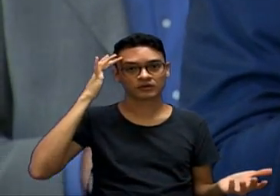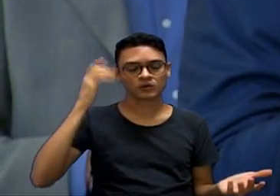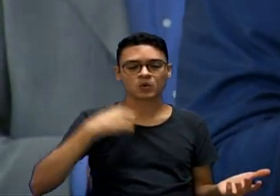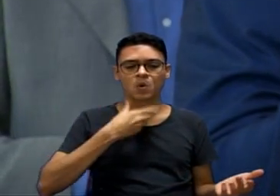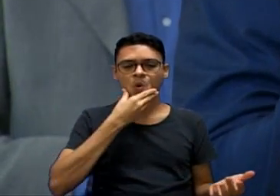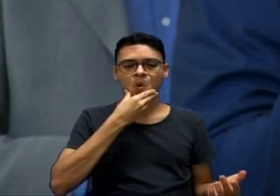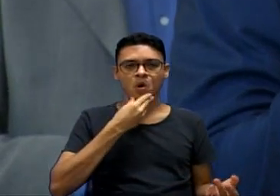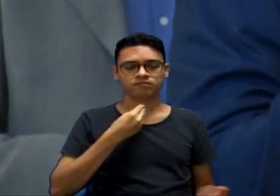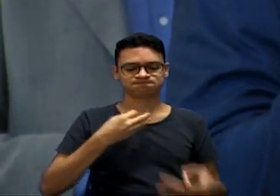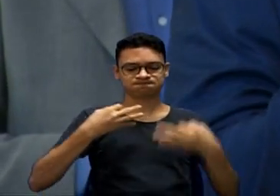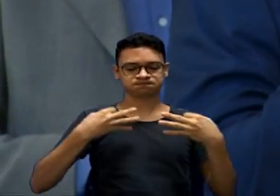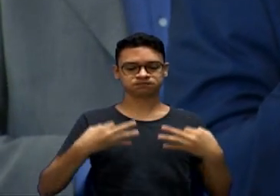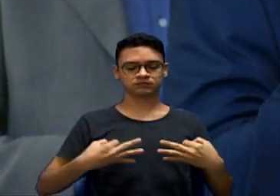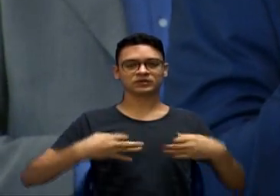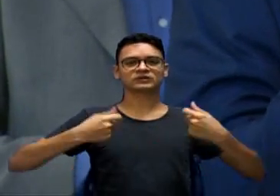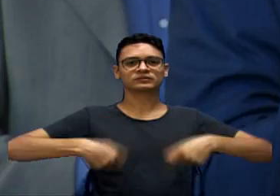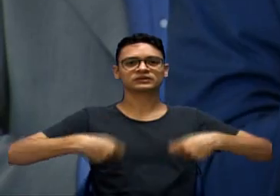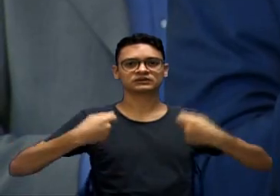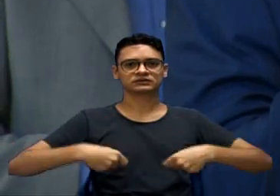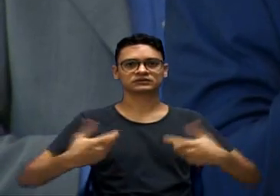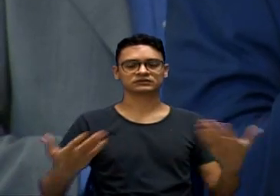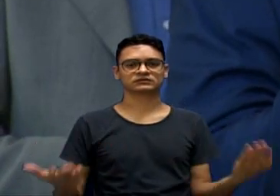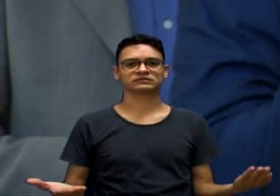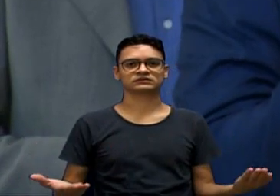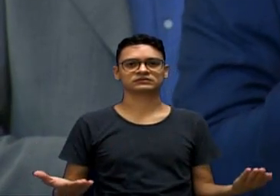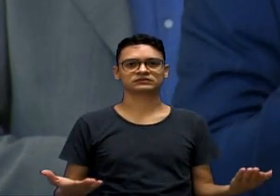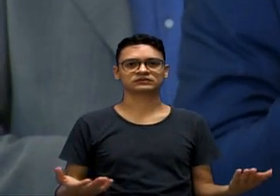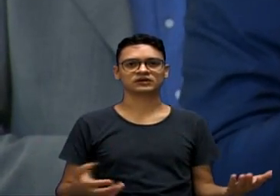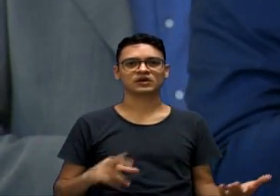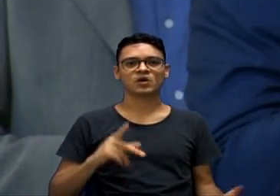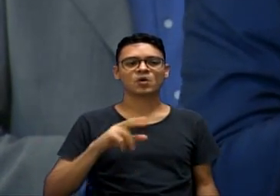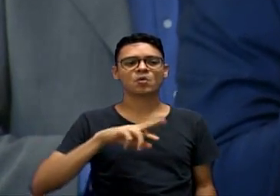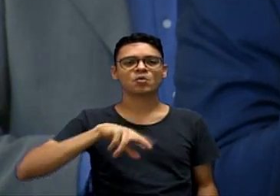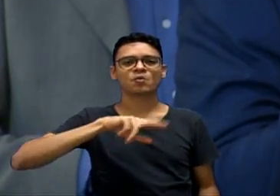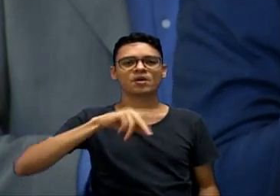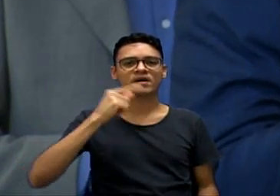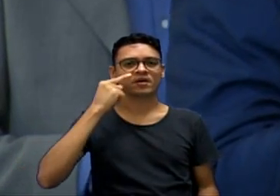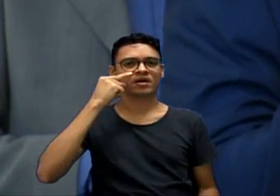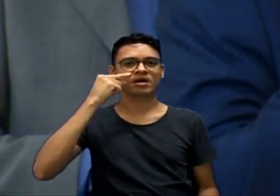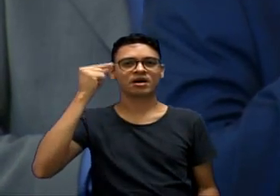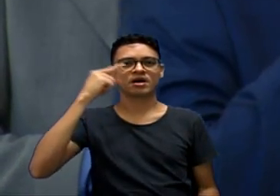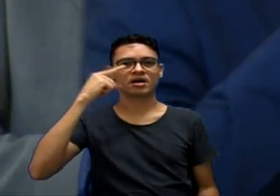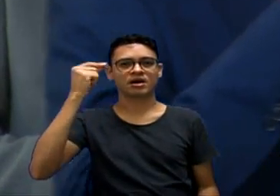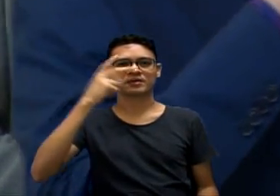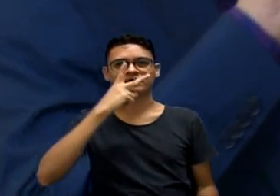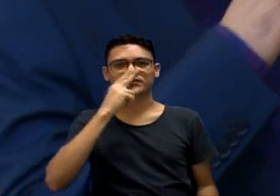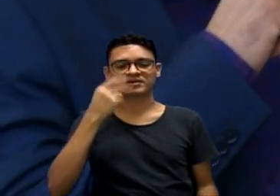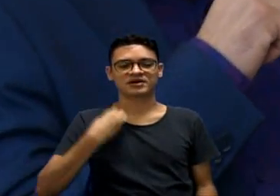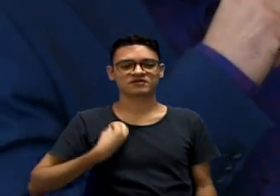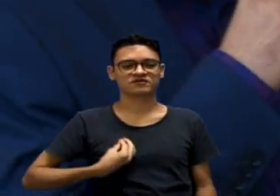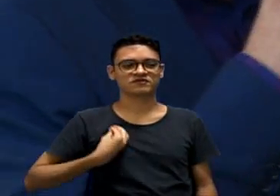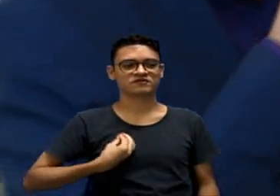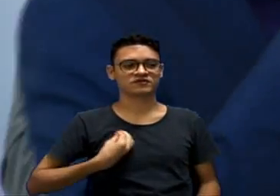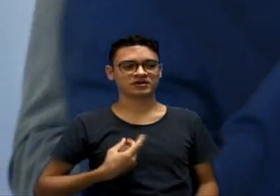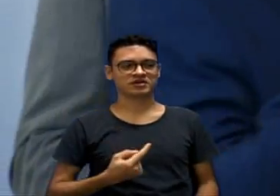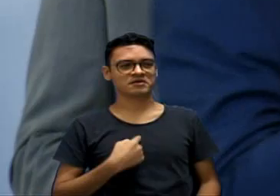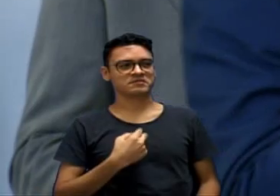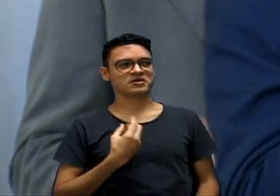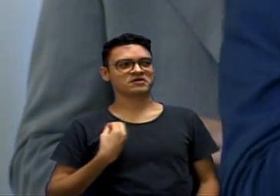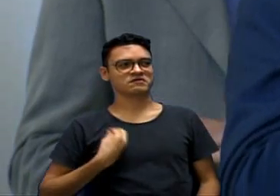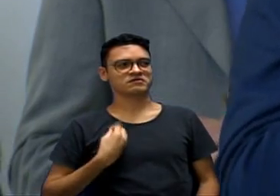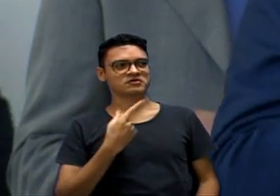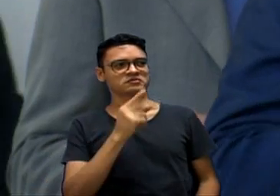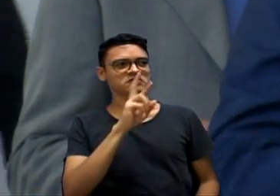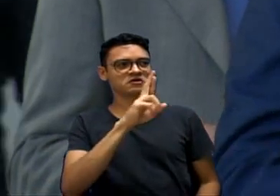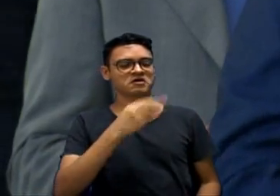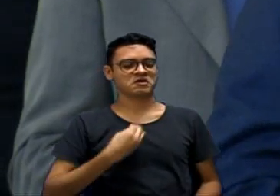ser homem. Então, eu queria fazer, ou senão eu compro um gato que tem 7 vidas para dar para as pessoas cuidar aqui. Muito obrigado pelo excelente trabalho